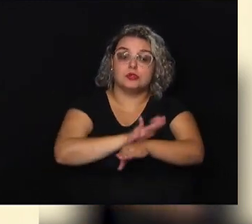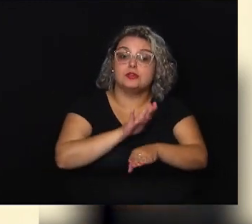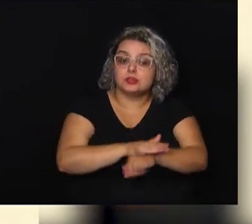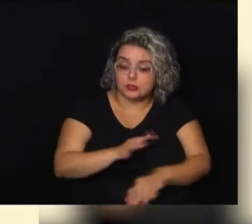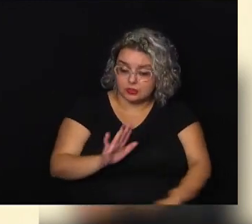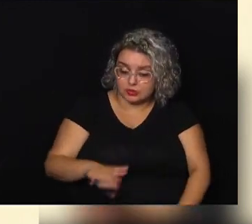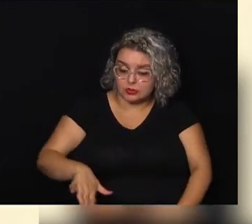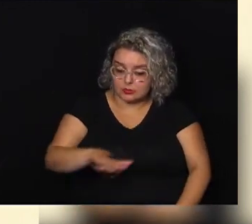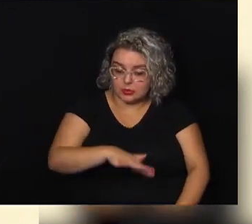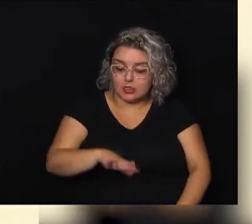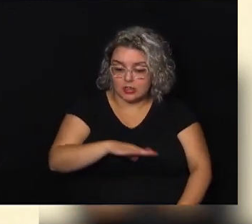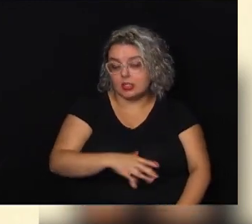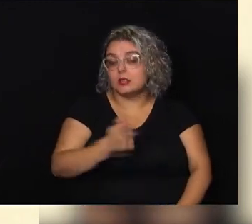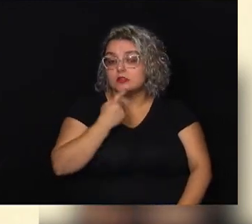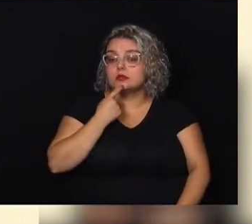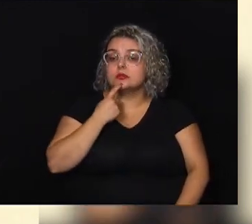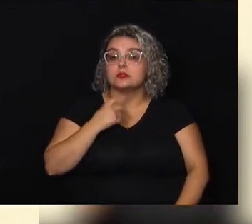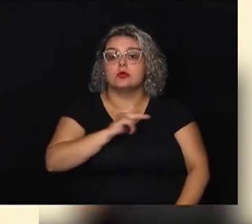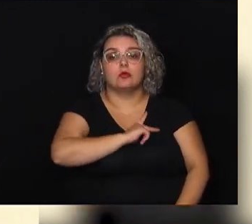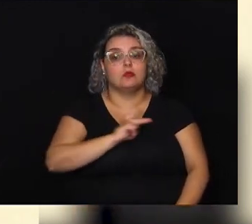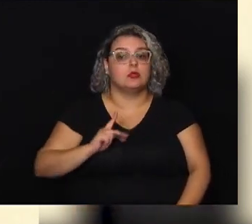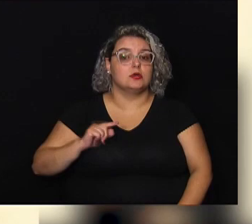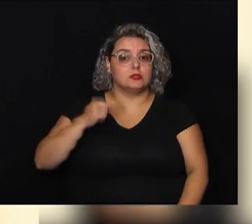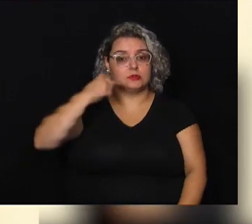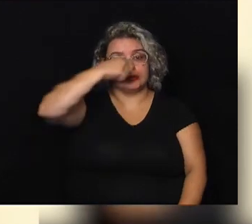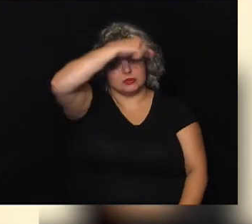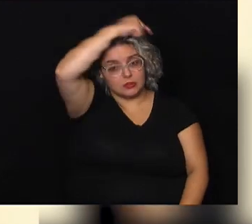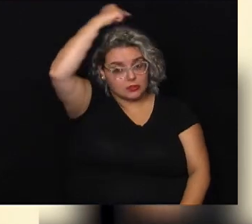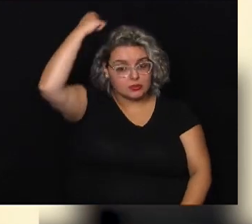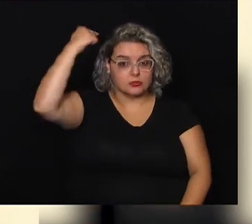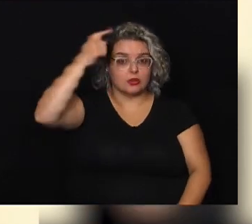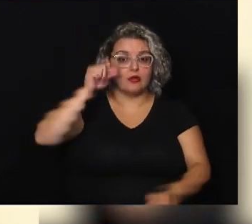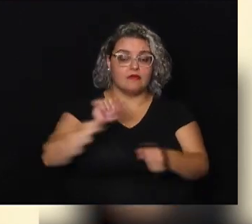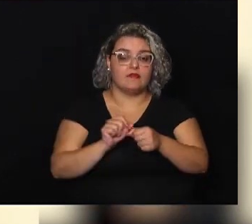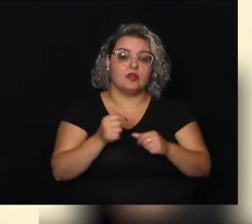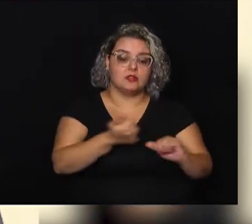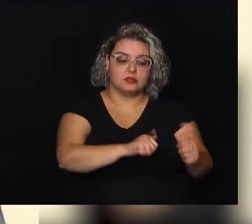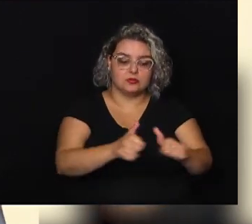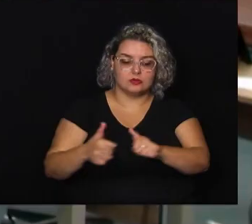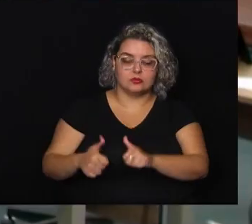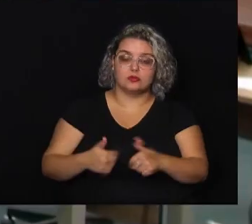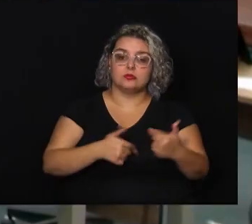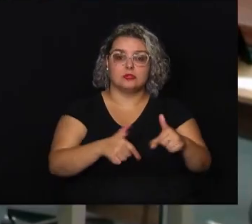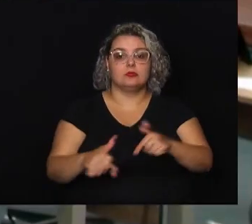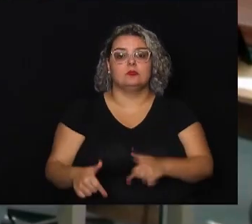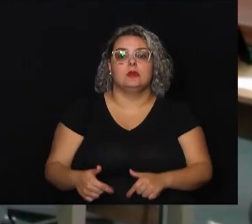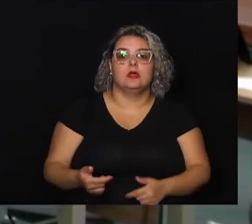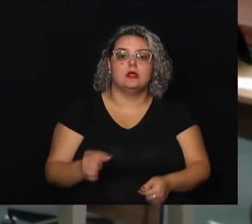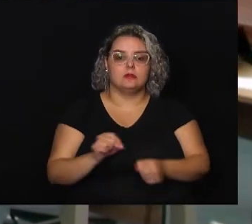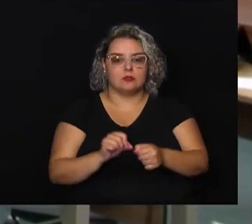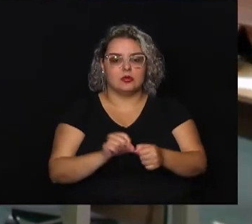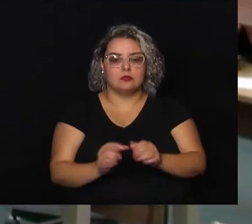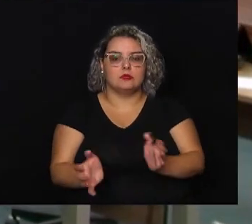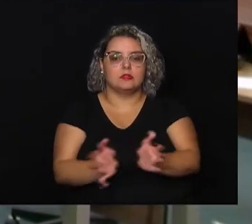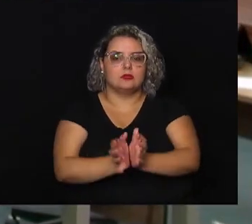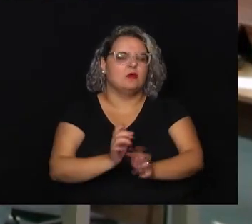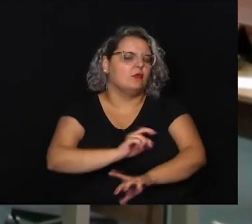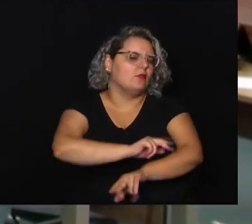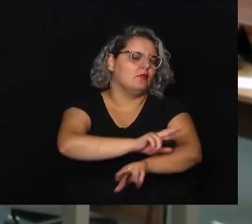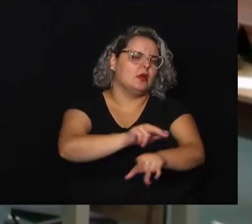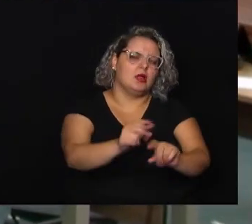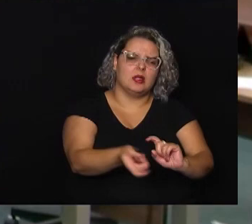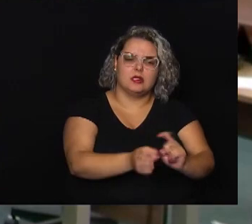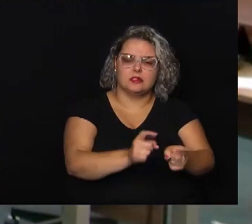em Campinas. O presidente Paulo Gaspar fez um balanço do trabalho realizado pela comissão. Foram muitas reuniões, a gente